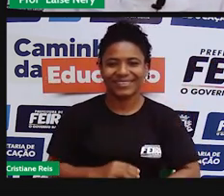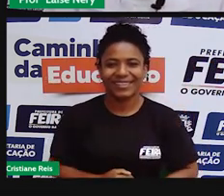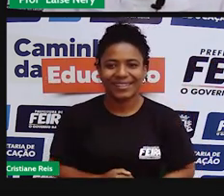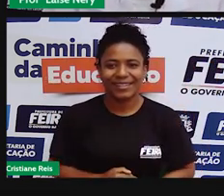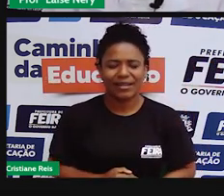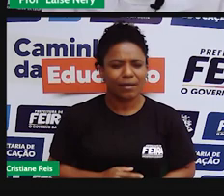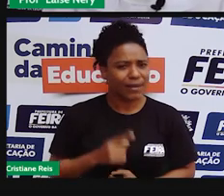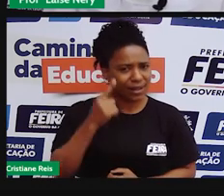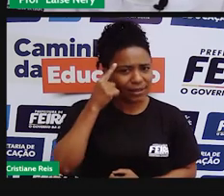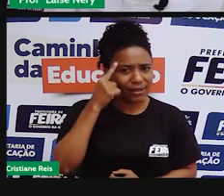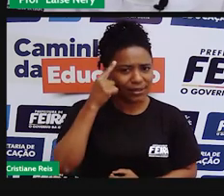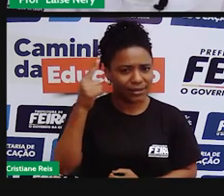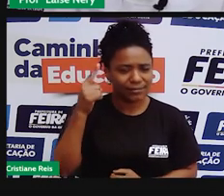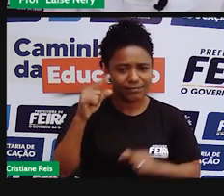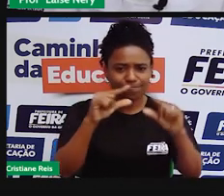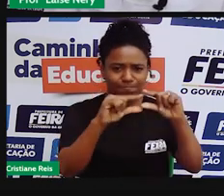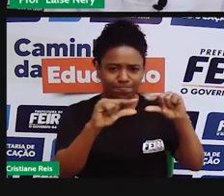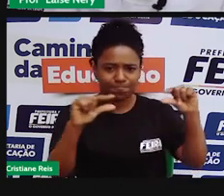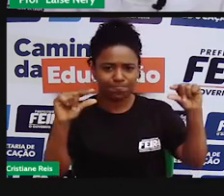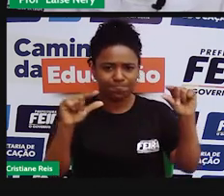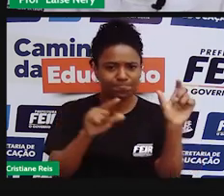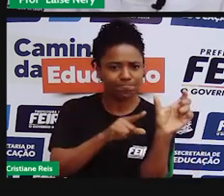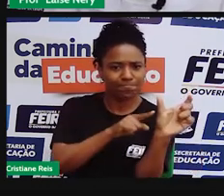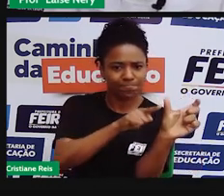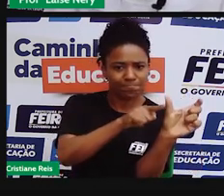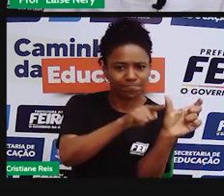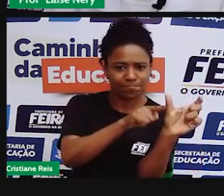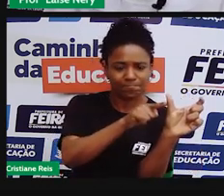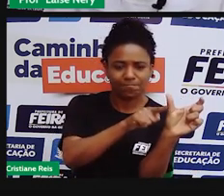destacadas nesse poema